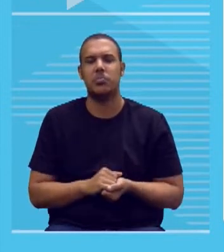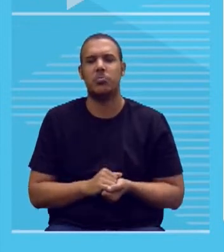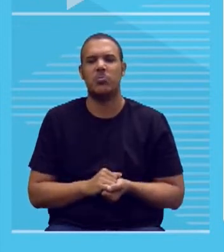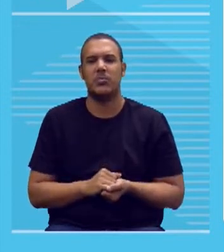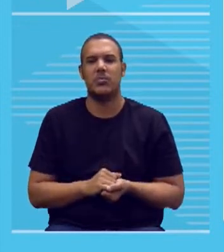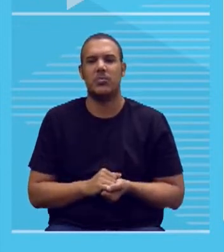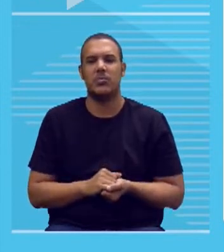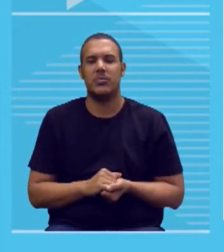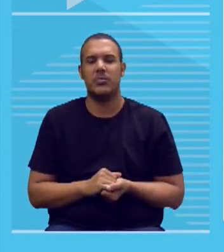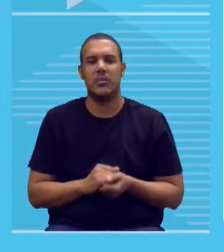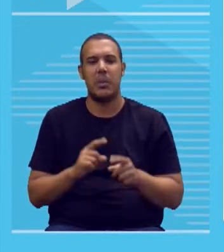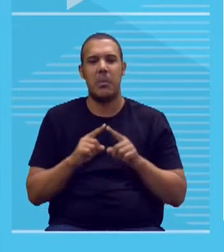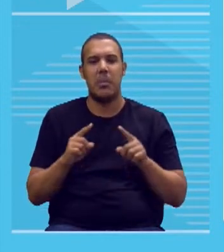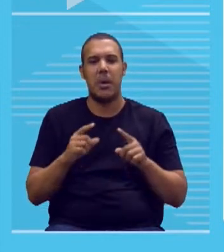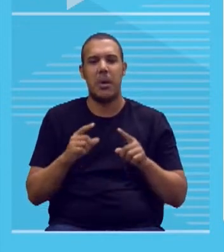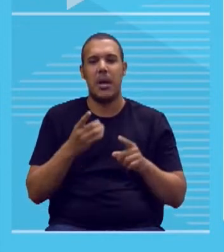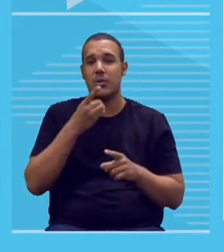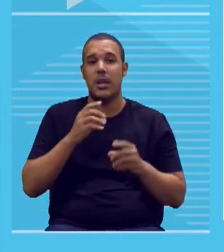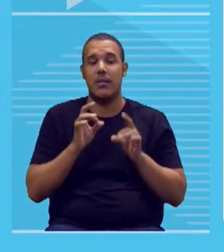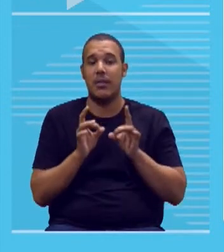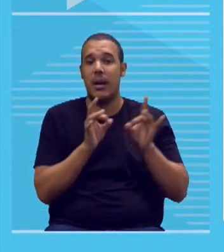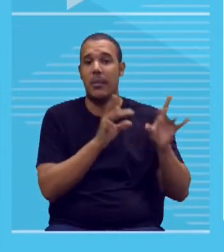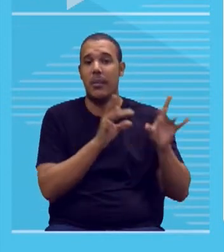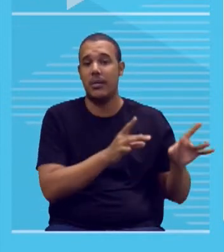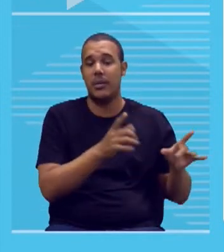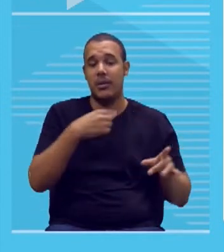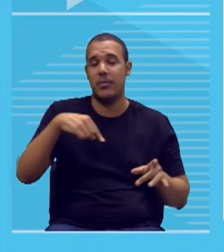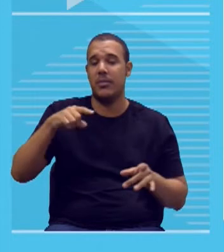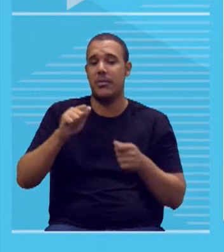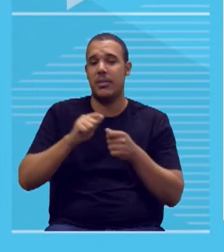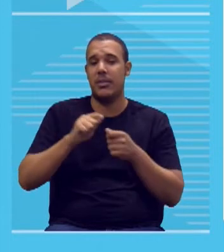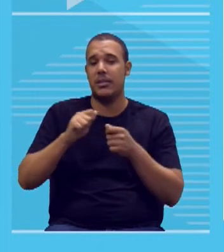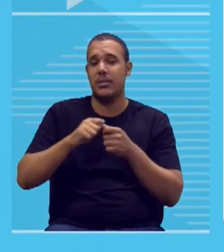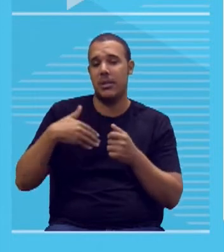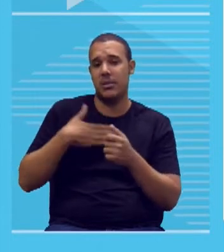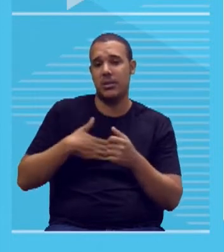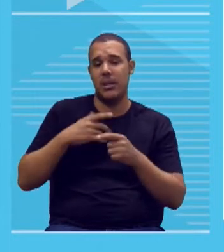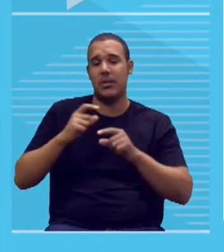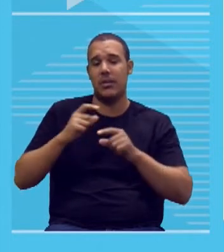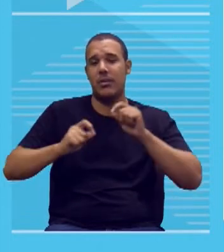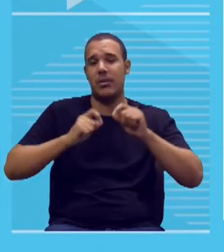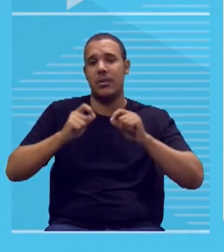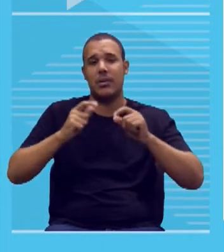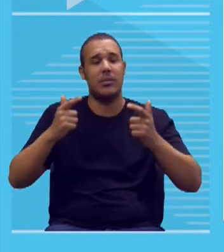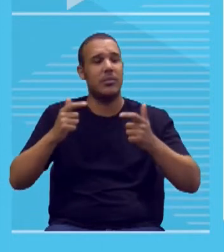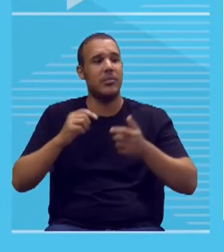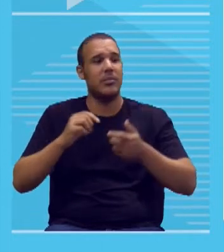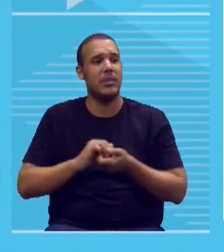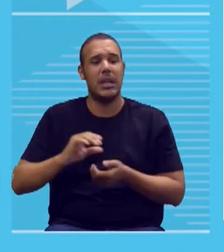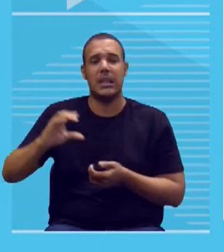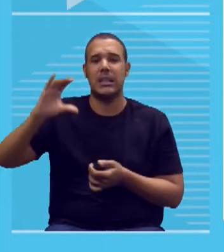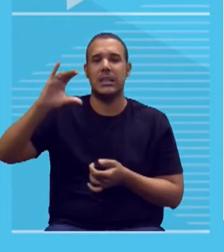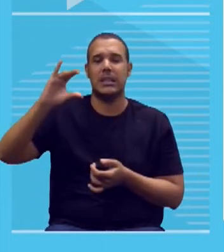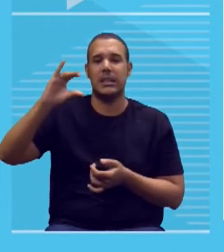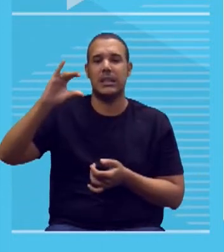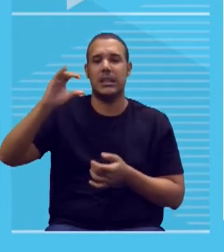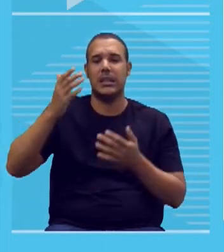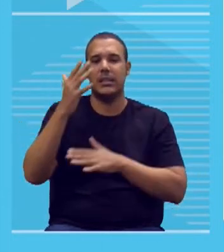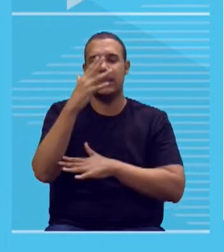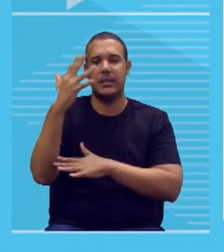Oi e aí o cara abandonou foi fazer o que ele gostava não ter que ele gostava nas ciências naturais